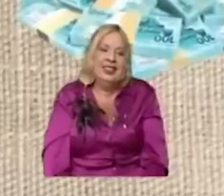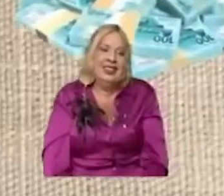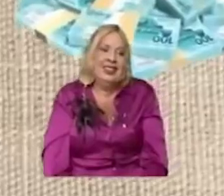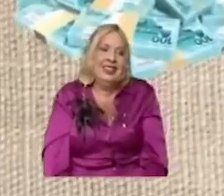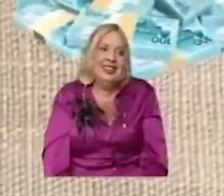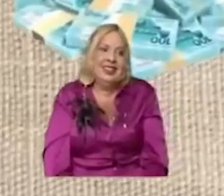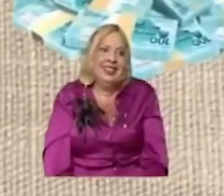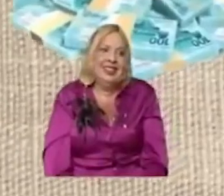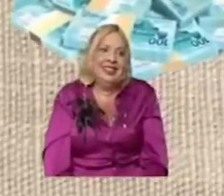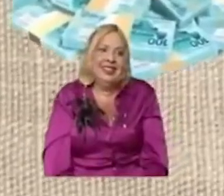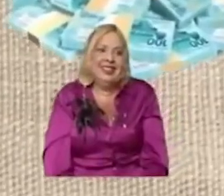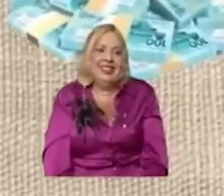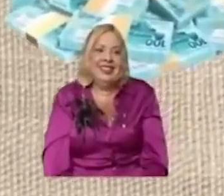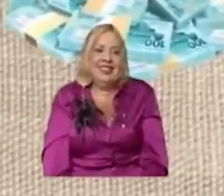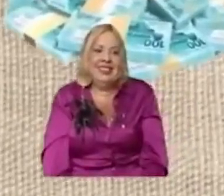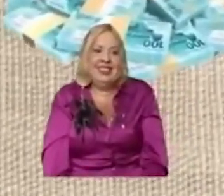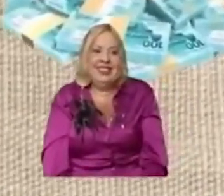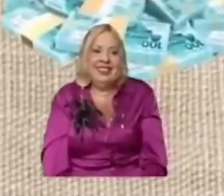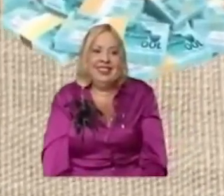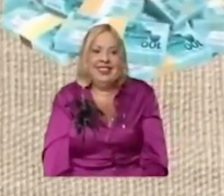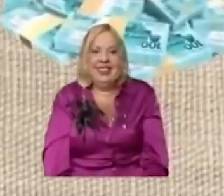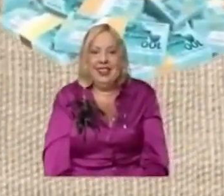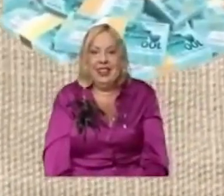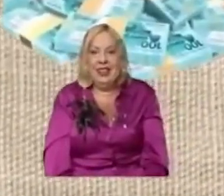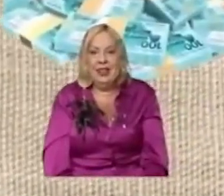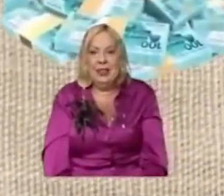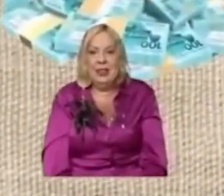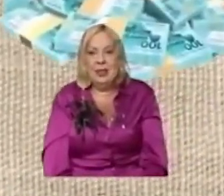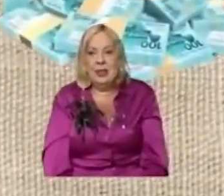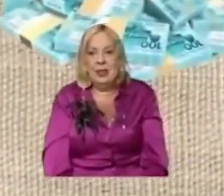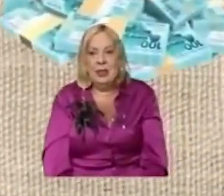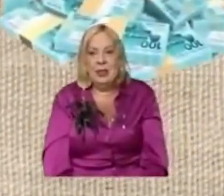R$ 120.000 agora no quarto prêmio especial.